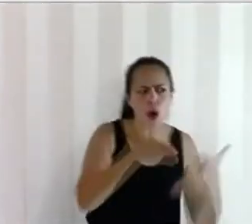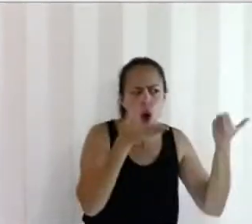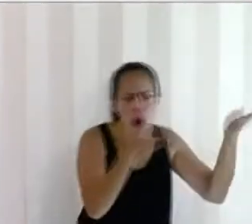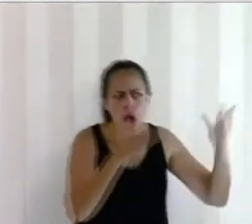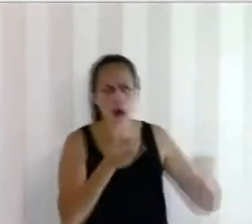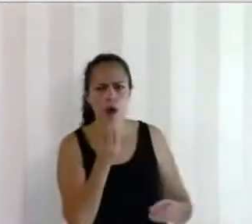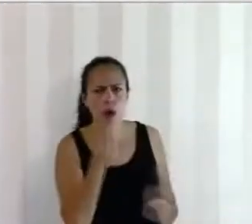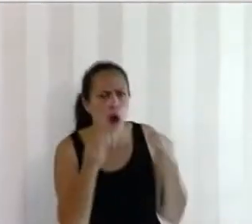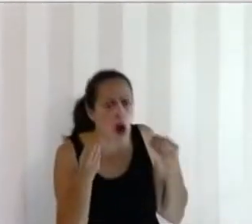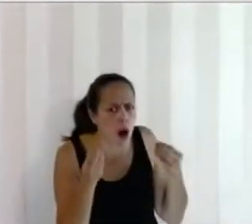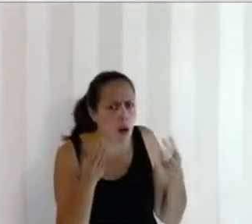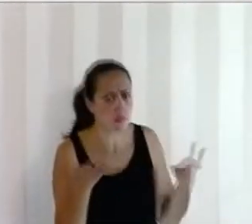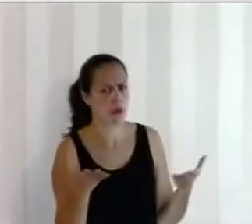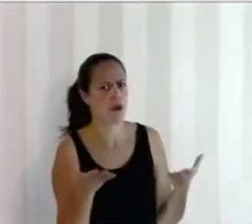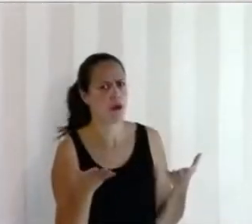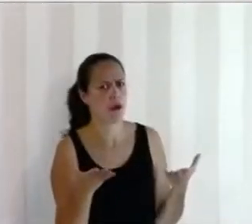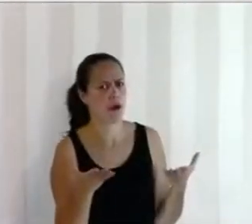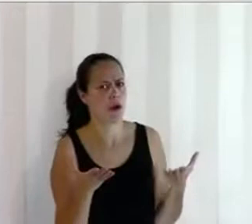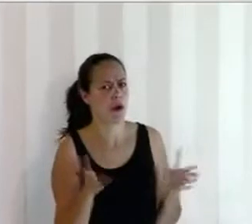não?